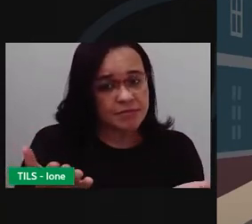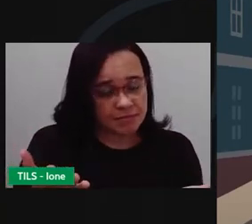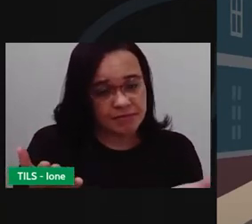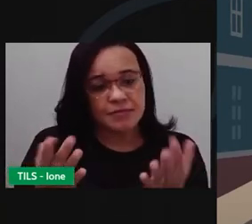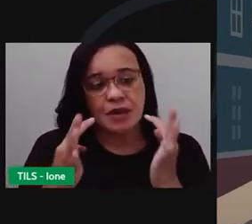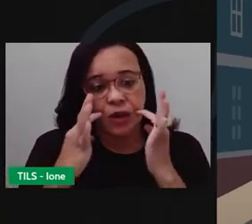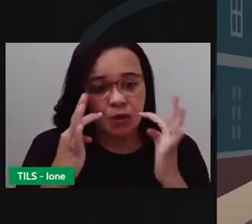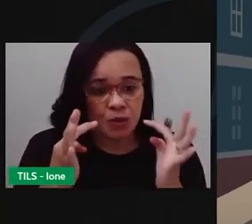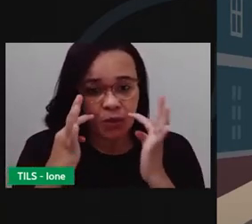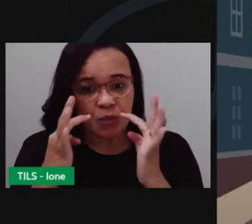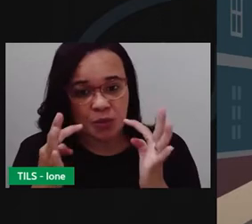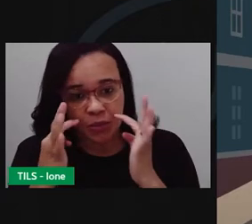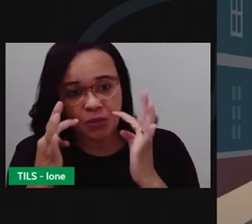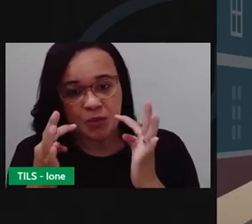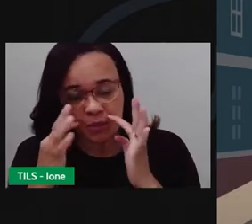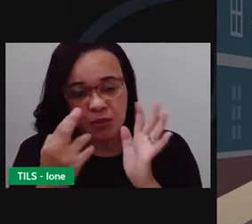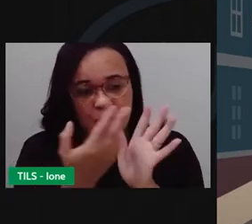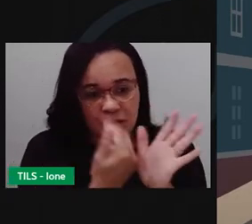Zabumba.